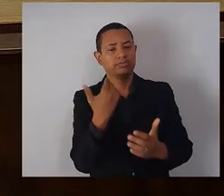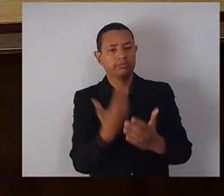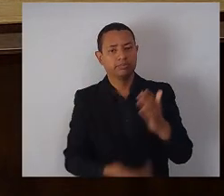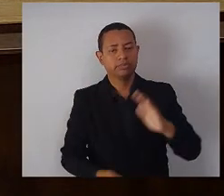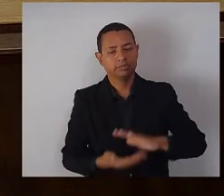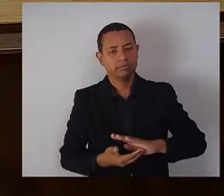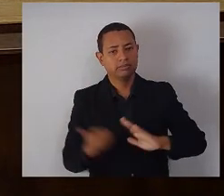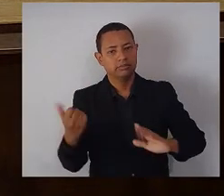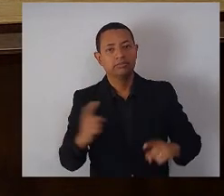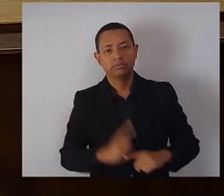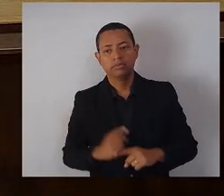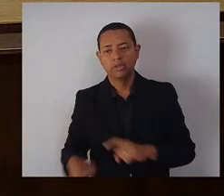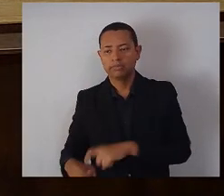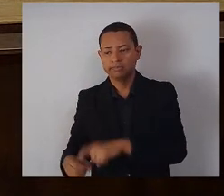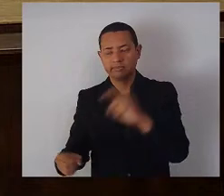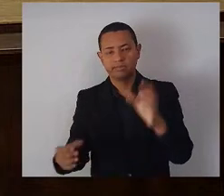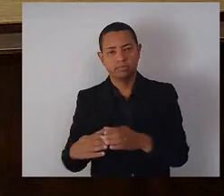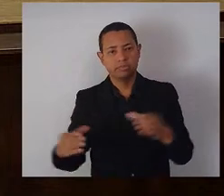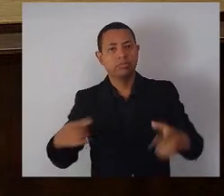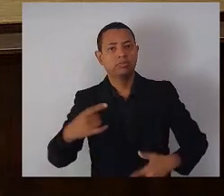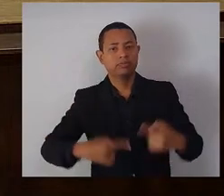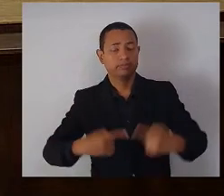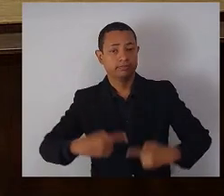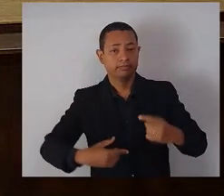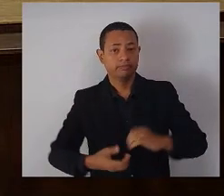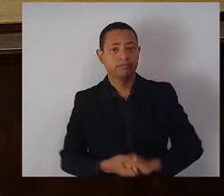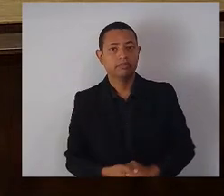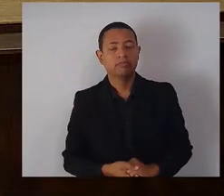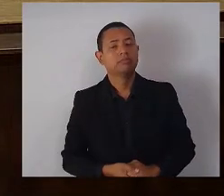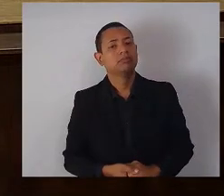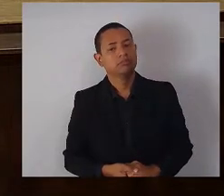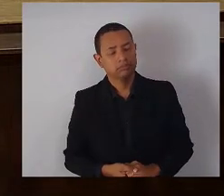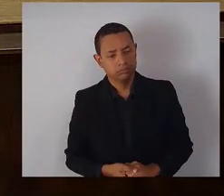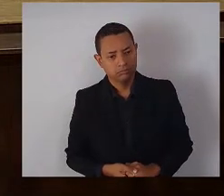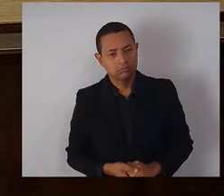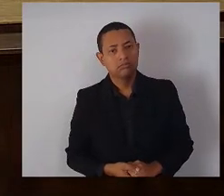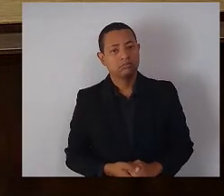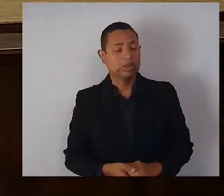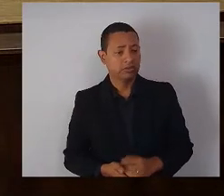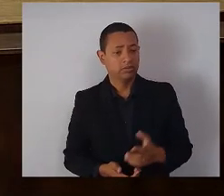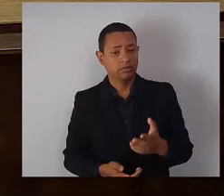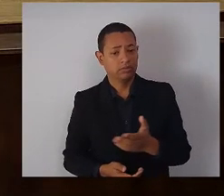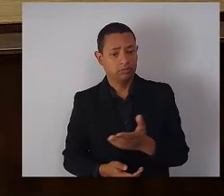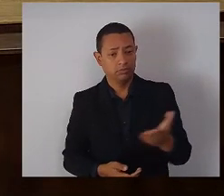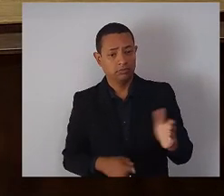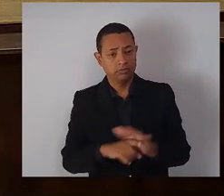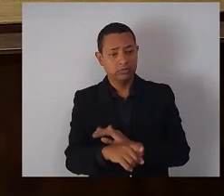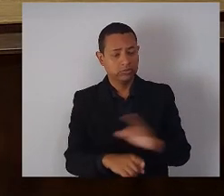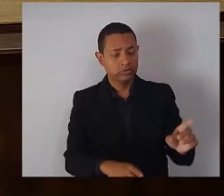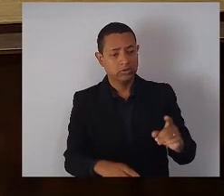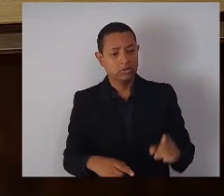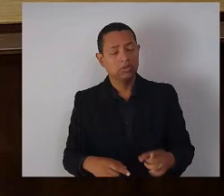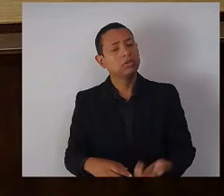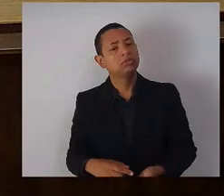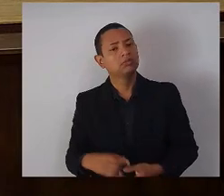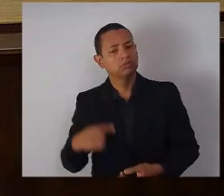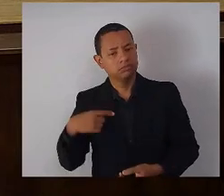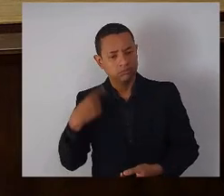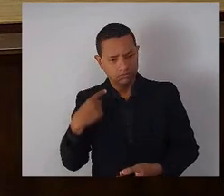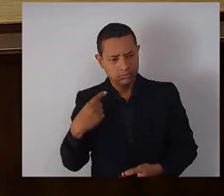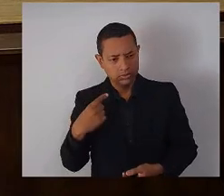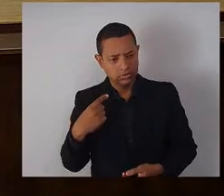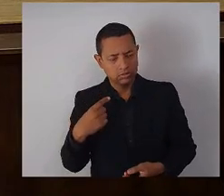desfiliação partidária. Eu indago dos nobres advogados se dispensam a leitura do relatório.